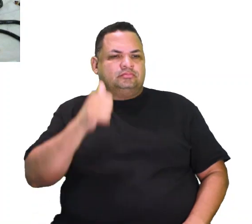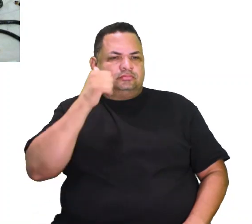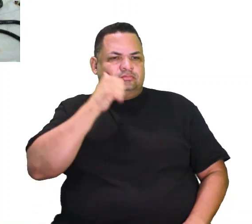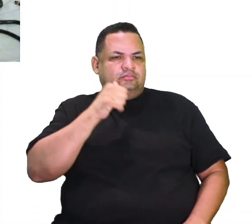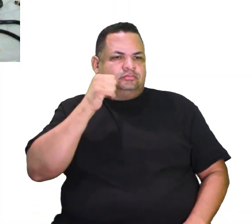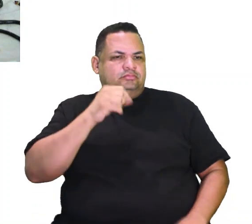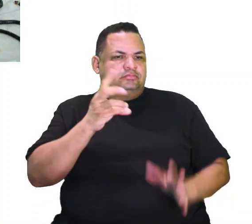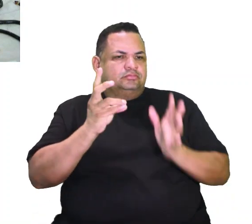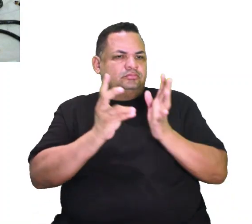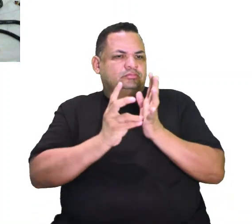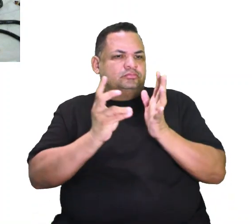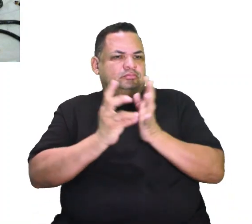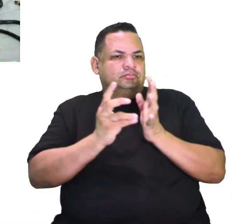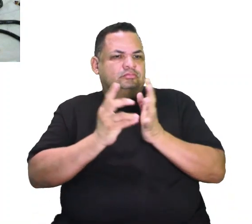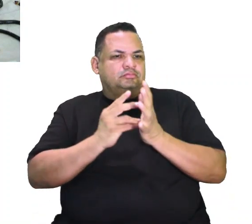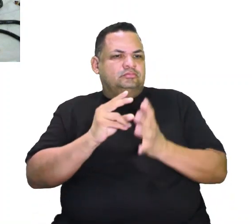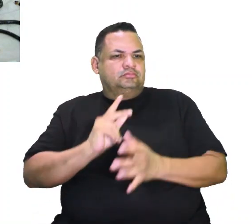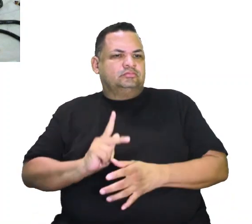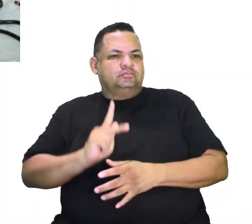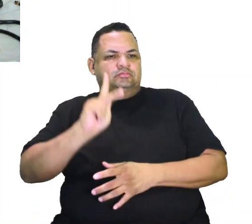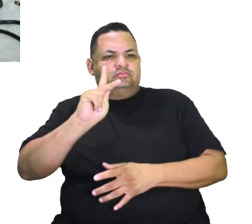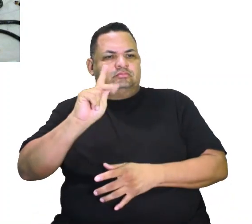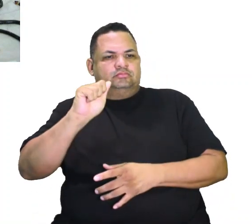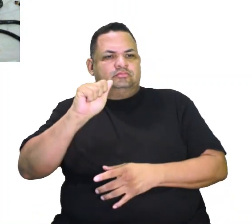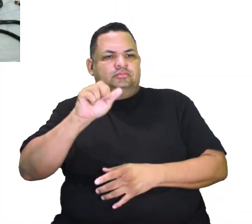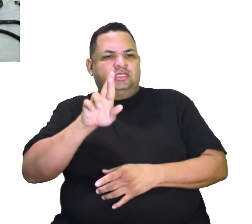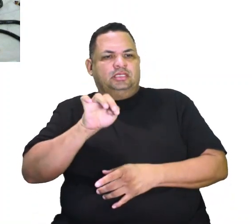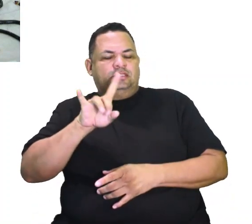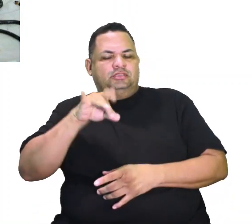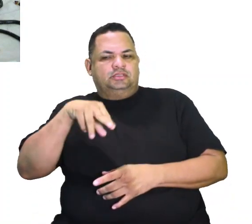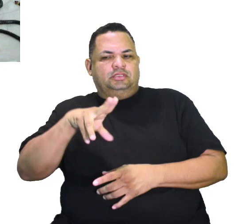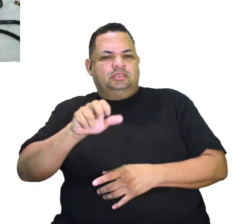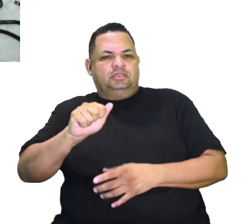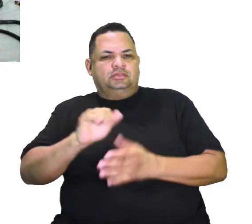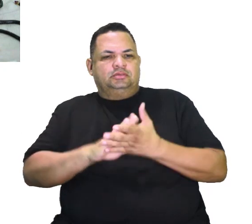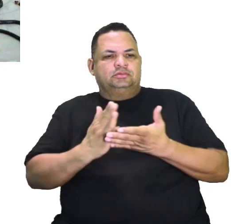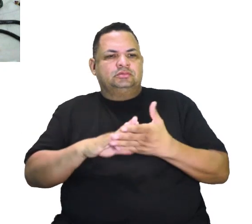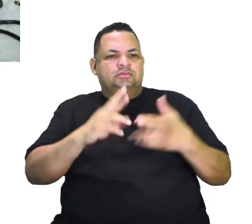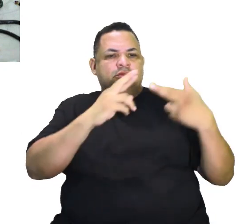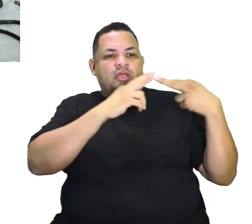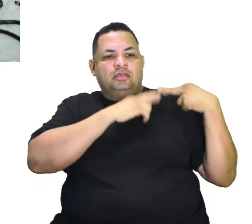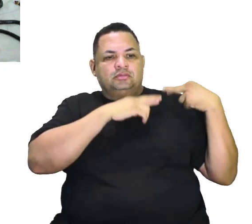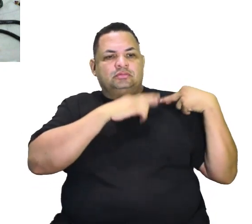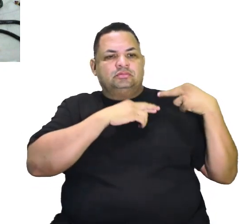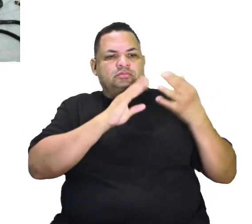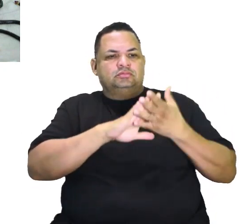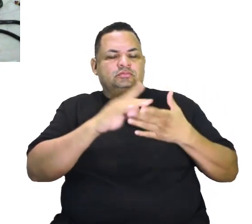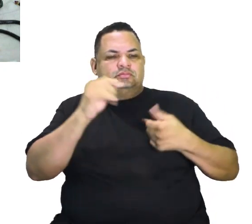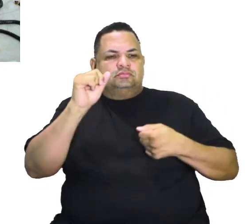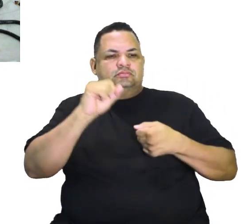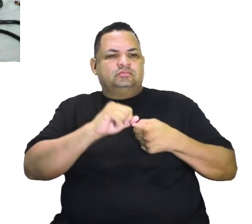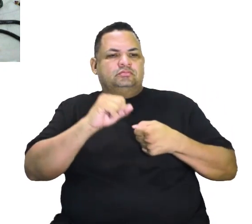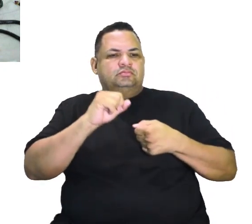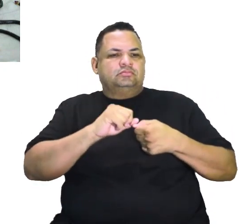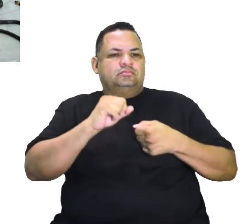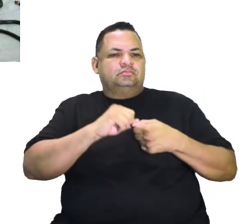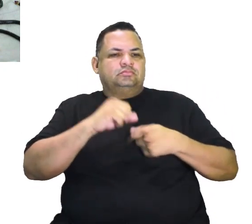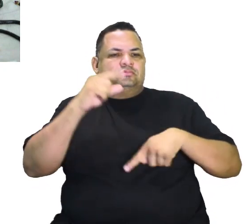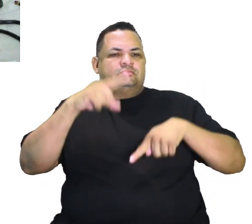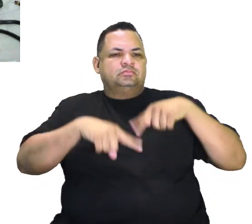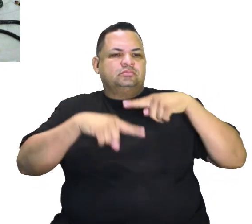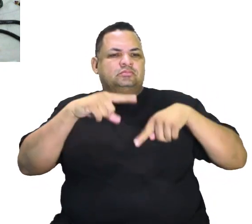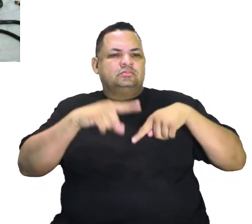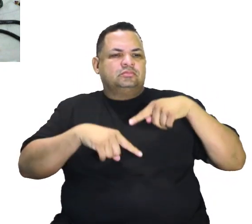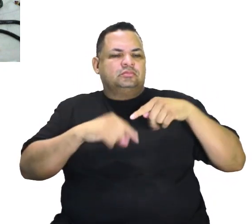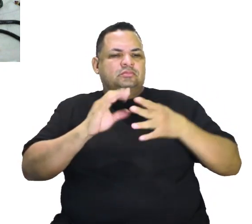As indígenas caritianas, outra etnia, são as maiores responsáveis pelo artesanato indígena